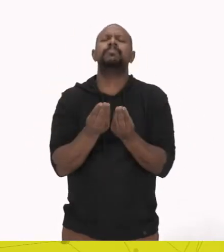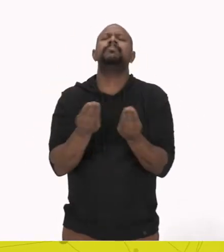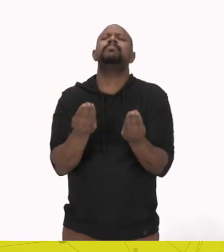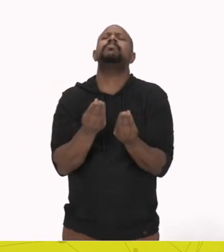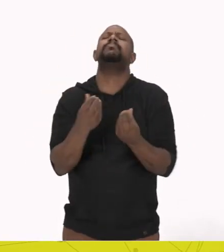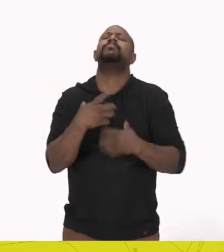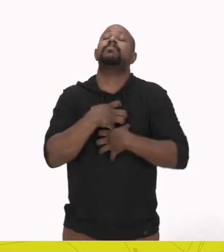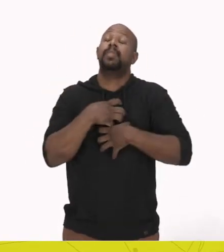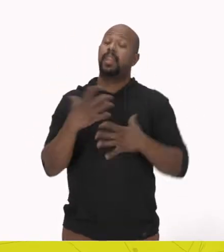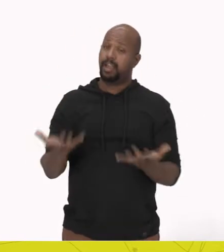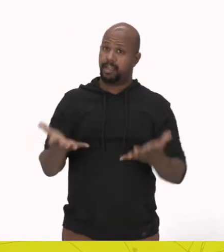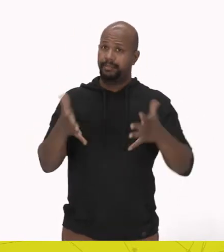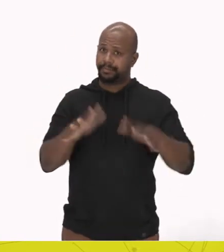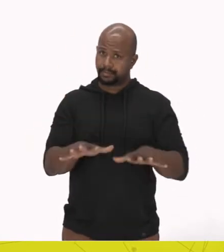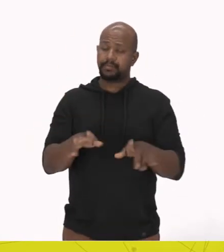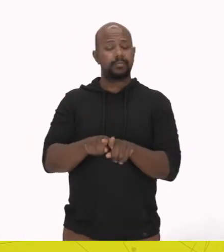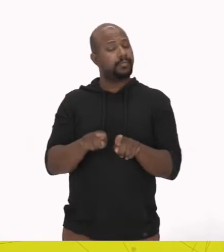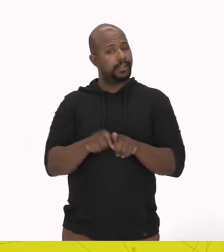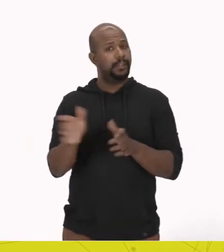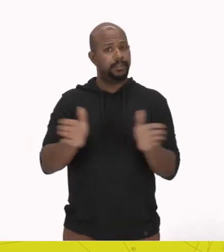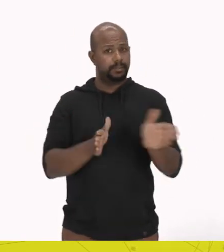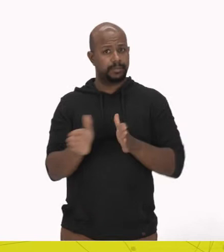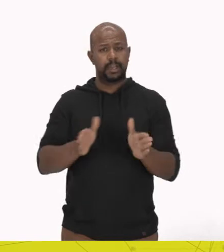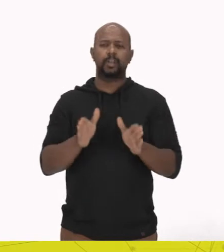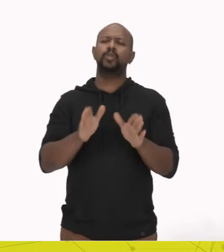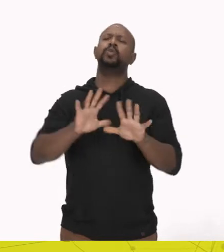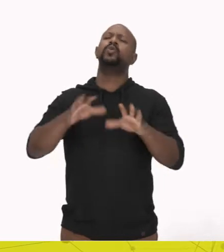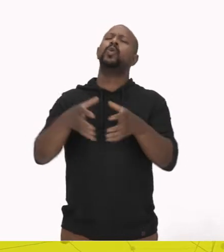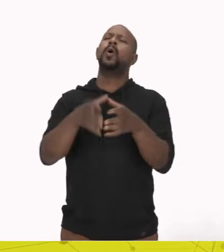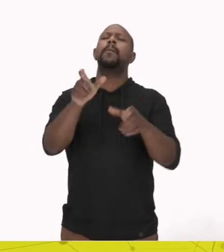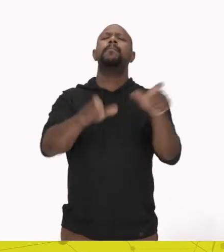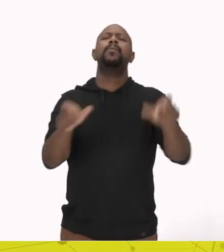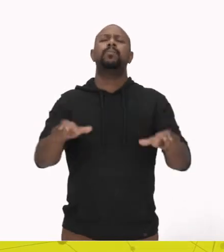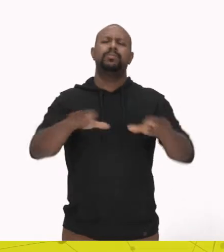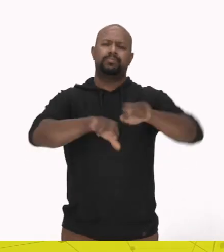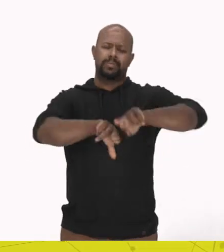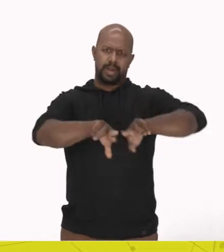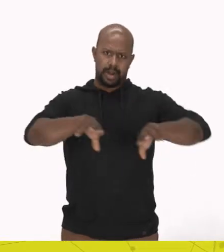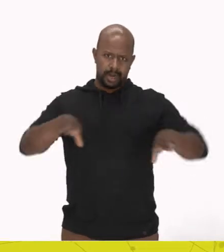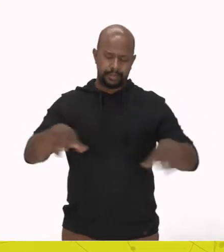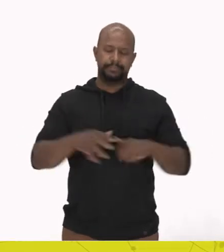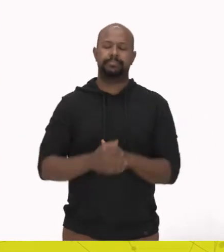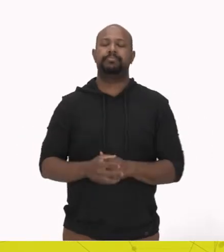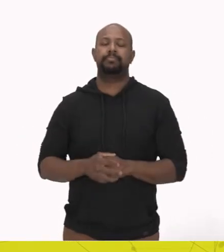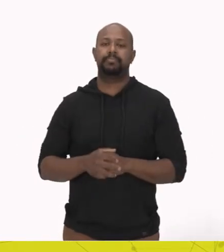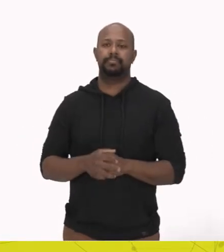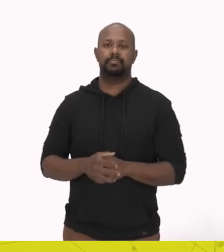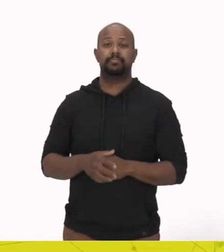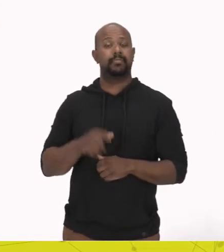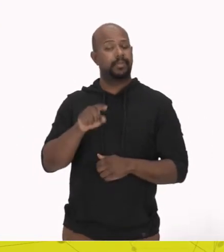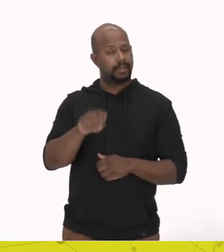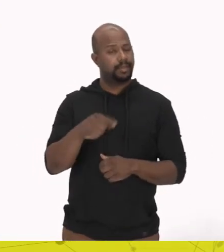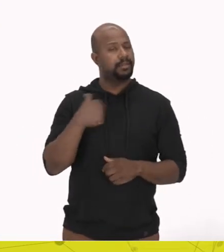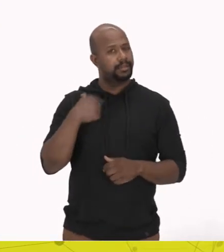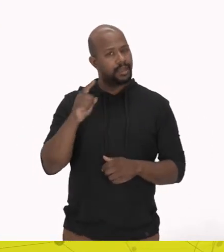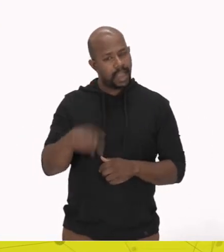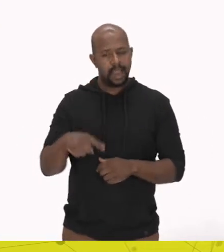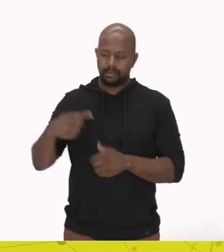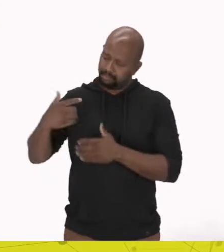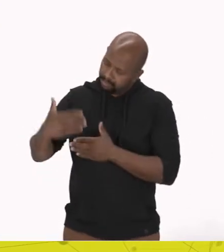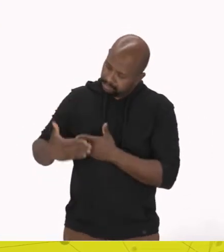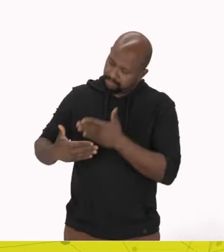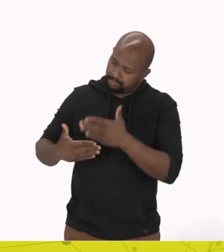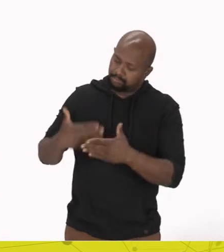maneira sensível à inclusão e à acessibilidade de públicos neurodiversos. Esse será